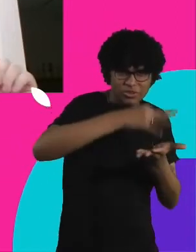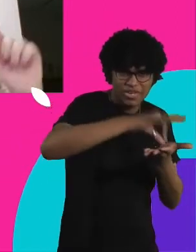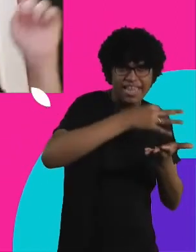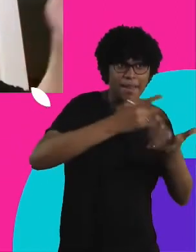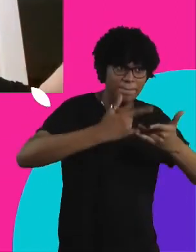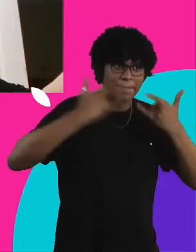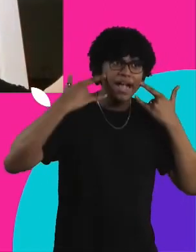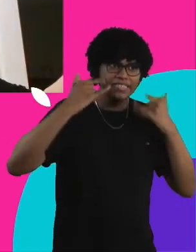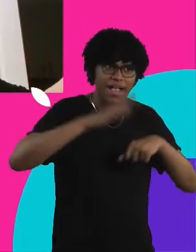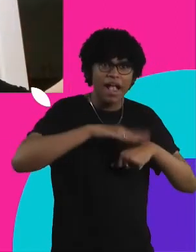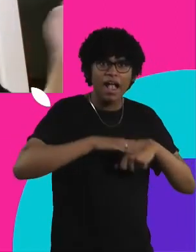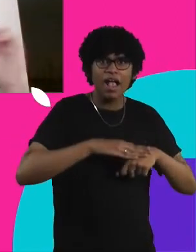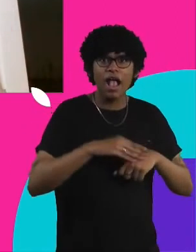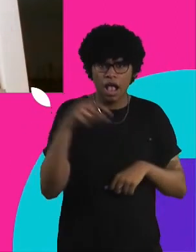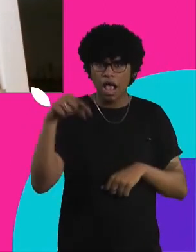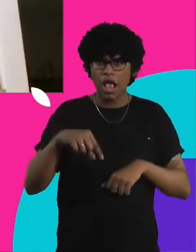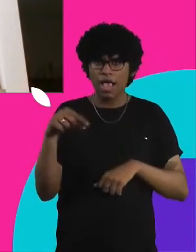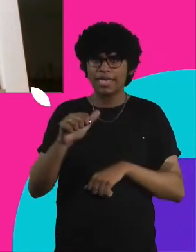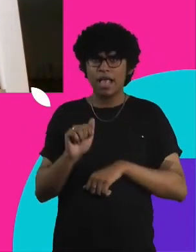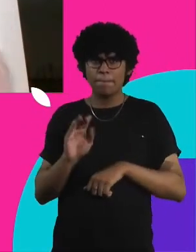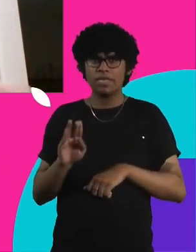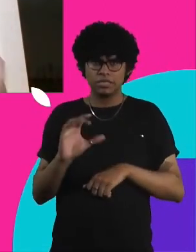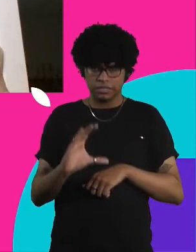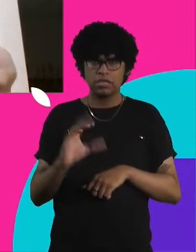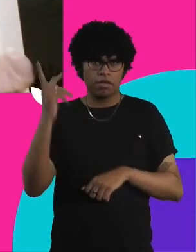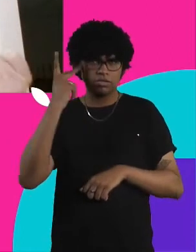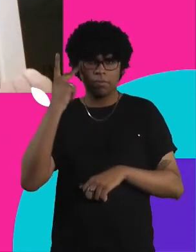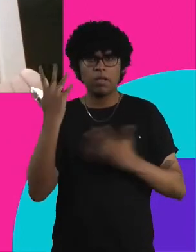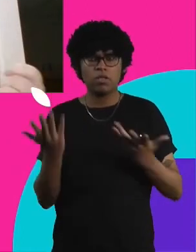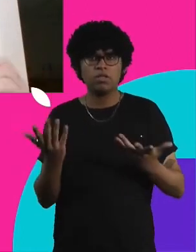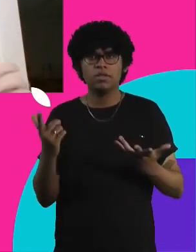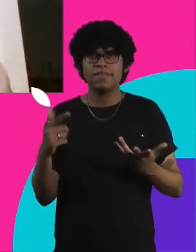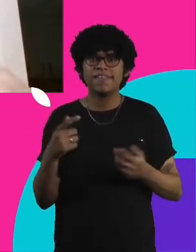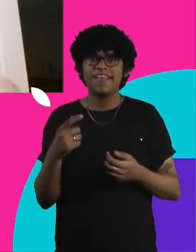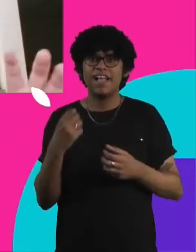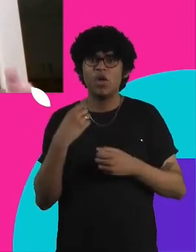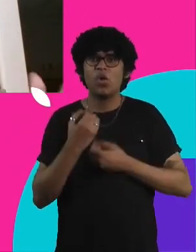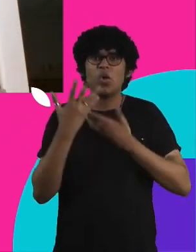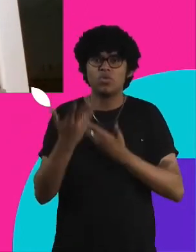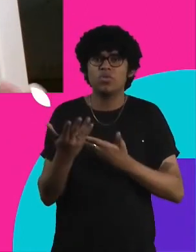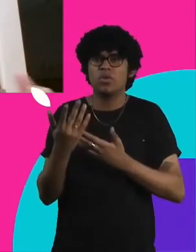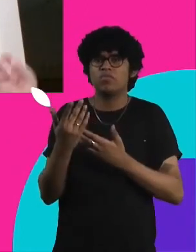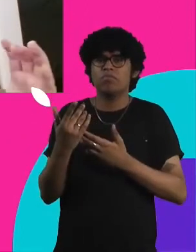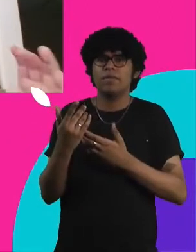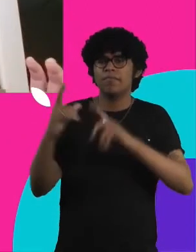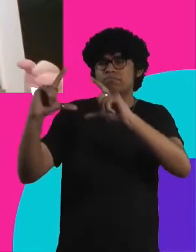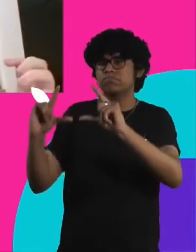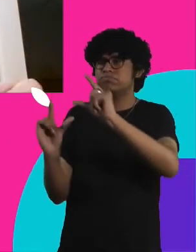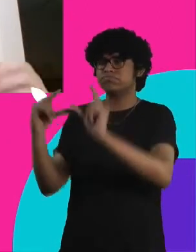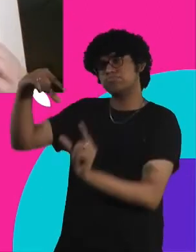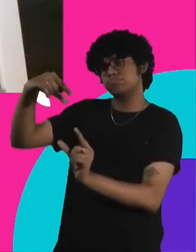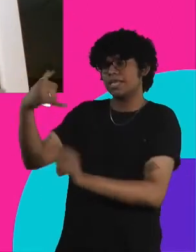máscaras, aqui na região do ABC, aqui em São Paulo, ela fez um depoimento no celular dela, super simples. Ela falou,